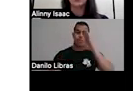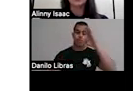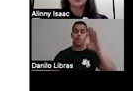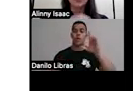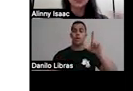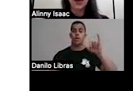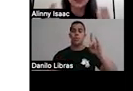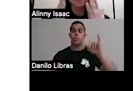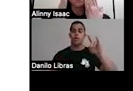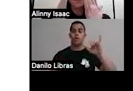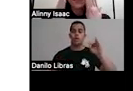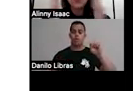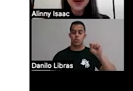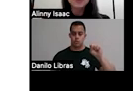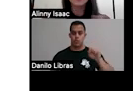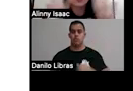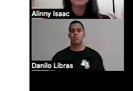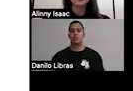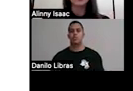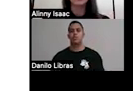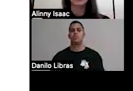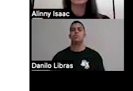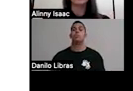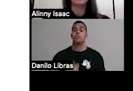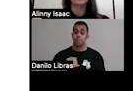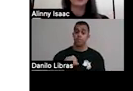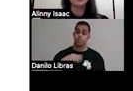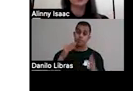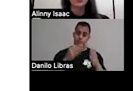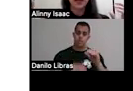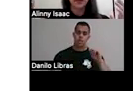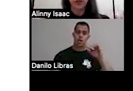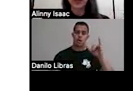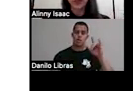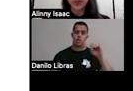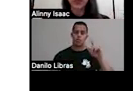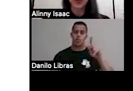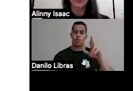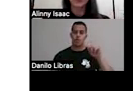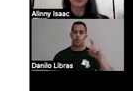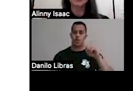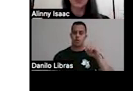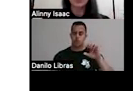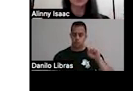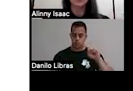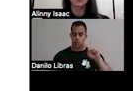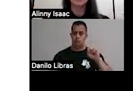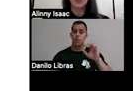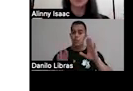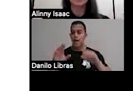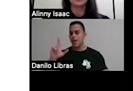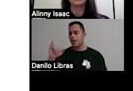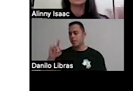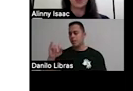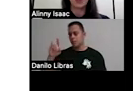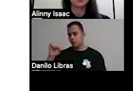ácidos graxos, né, essenciais. Mas falando genericamente dos lipídios e focando especificamente no cérebro, né, que é a minha